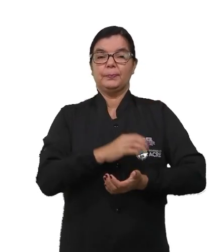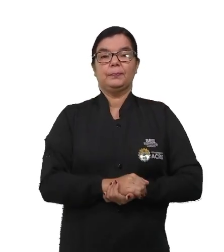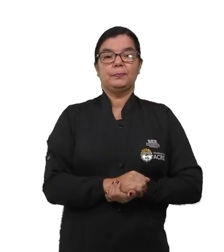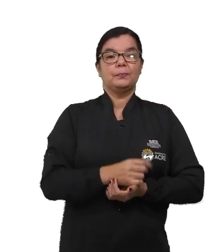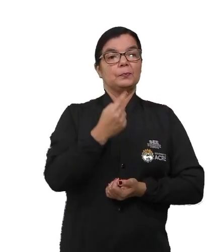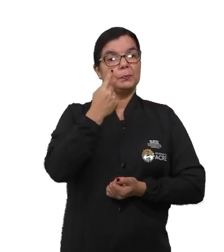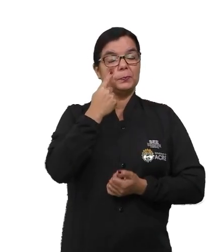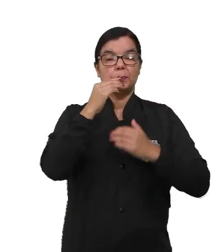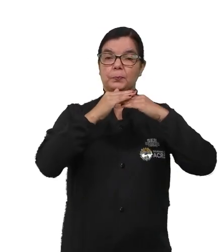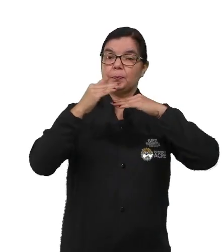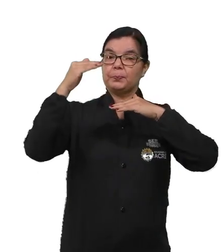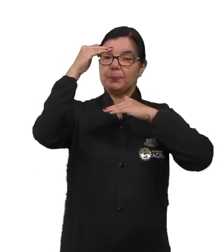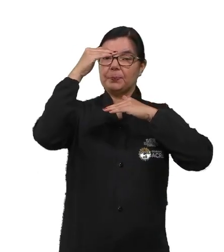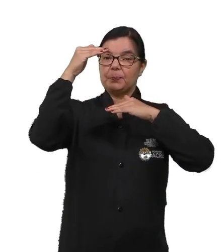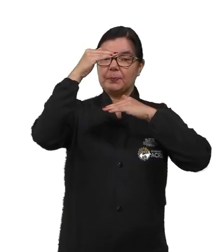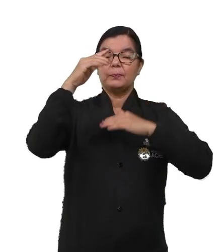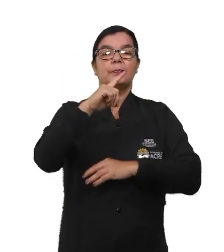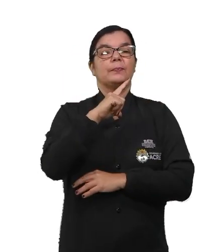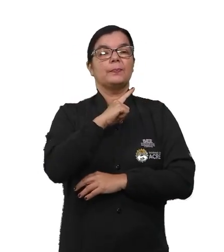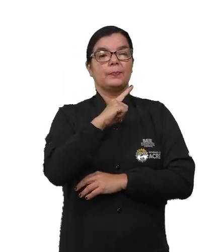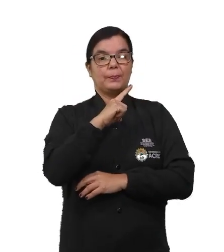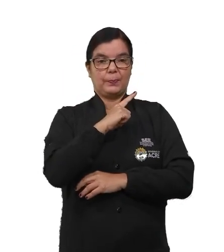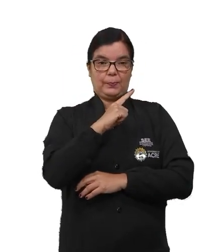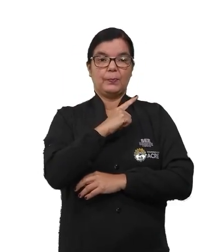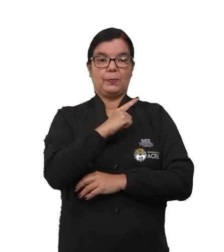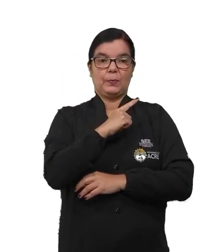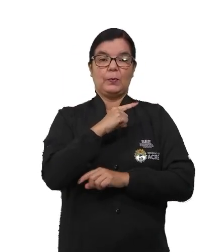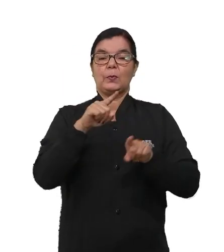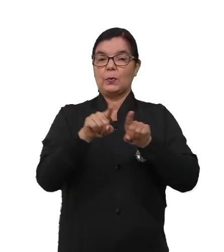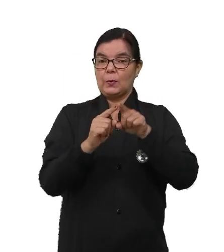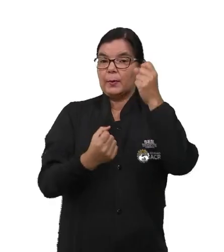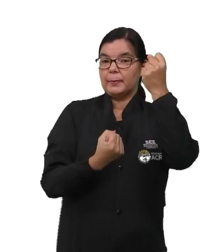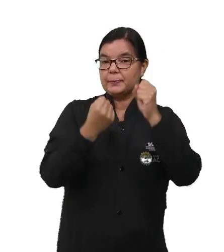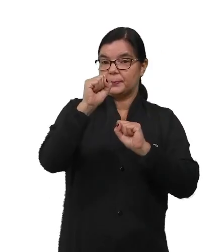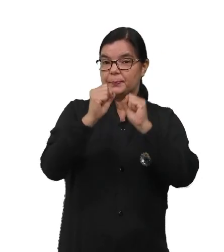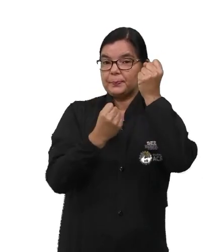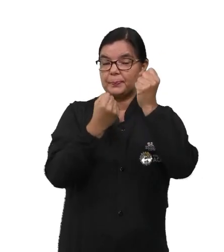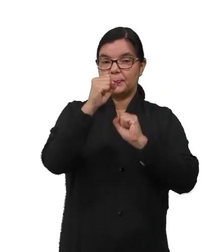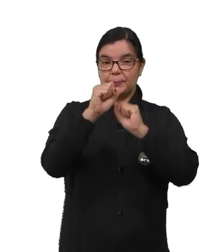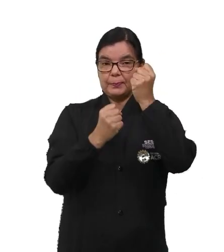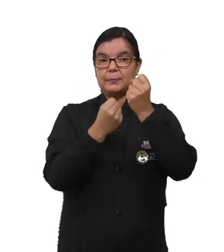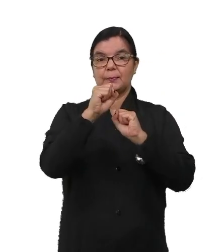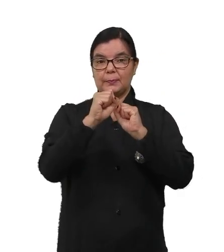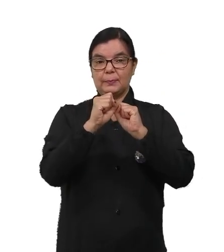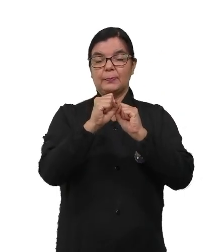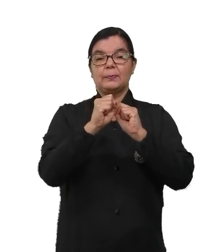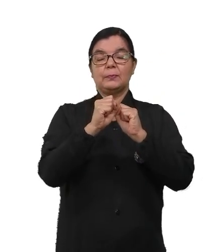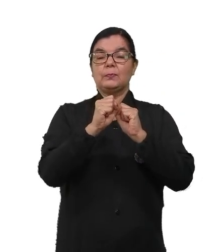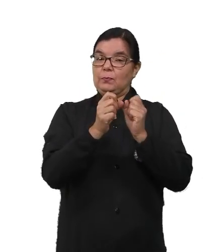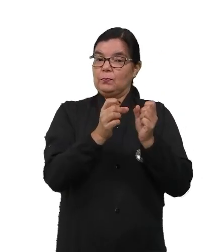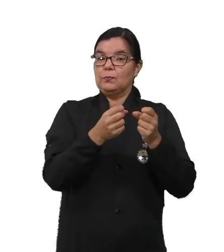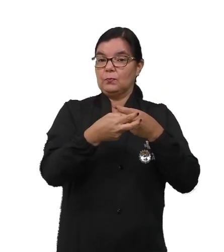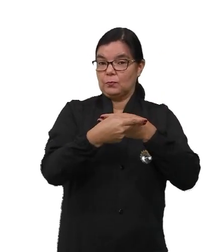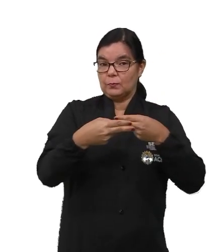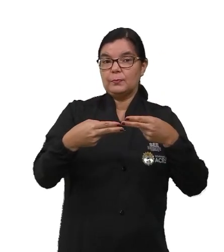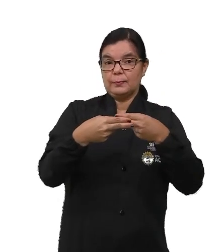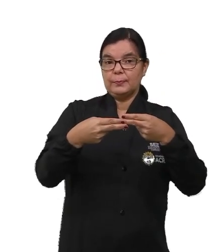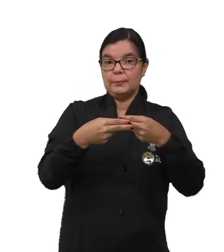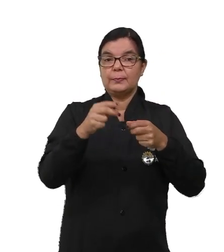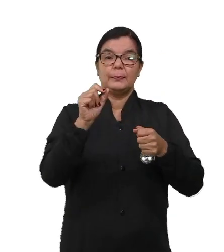bem na parte superior, nós temos aqui a simulação de uma indústria, onde as nossas mercadorias elas